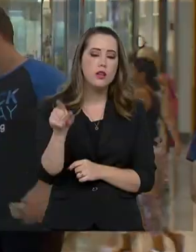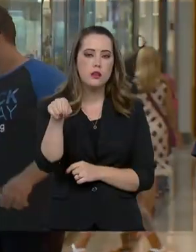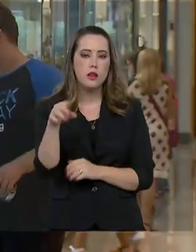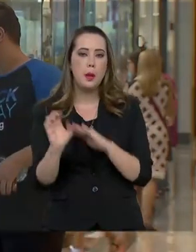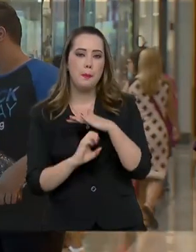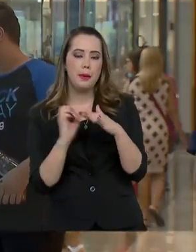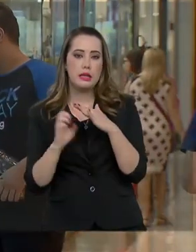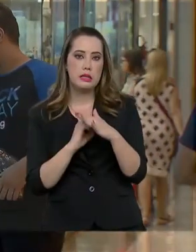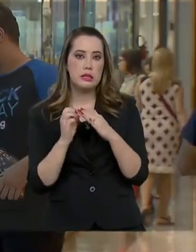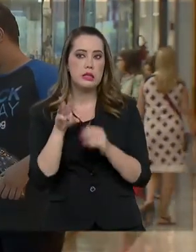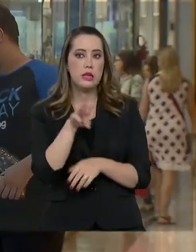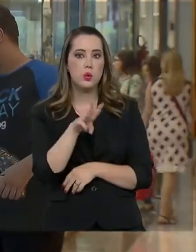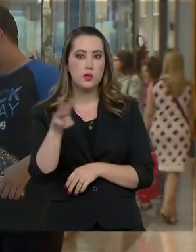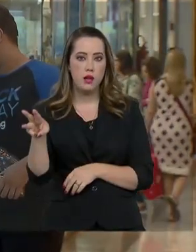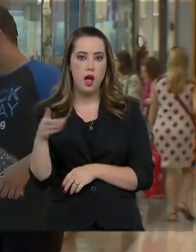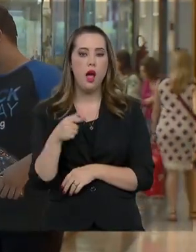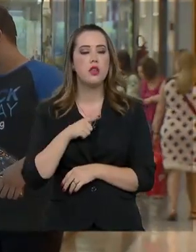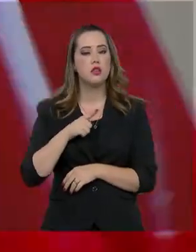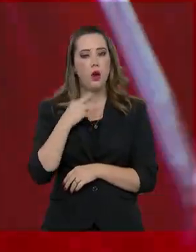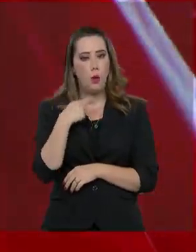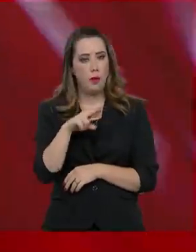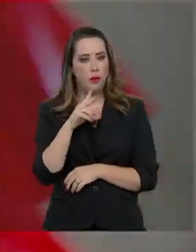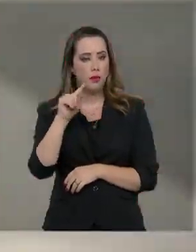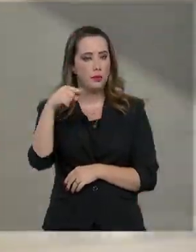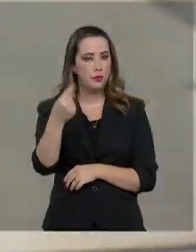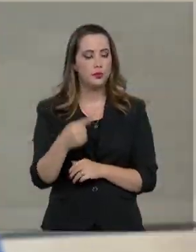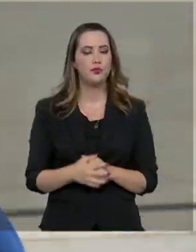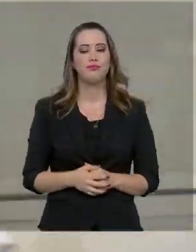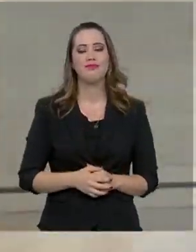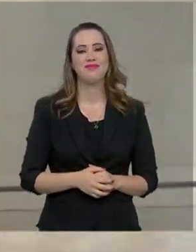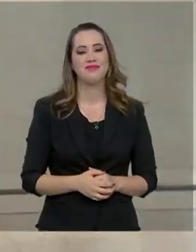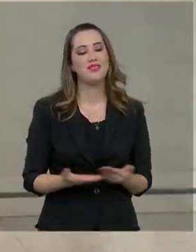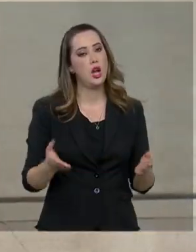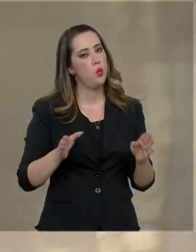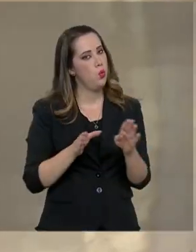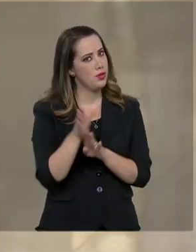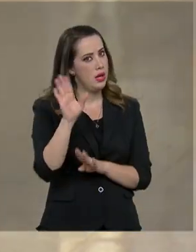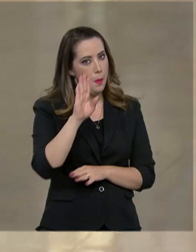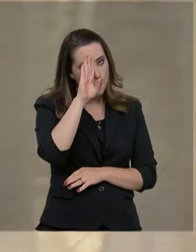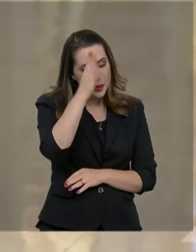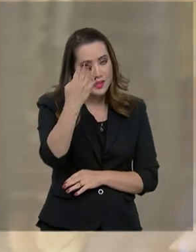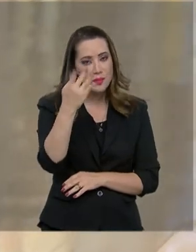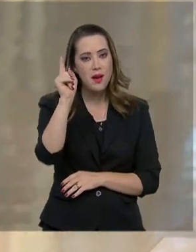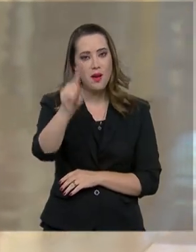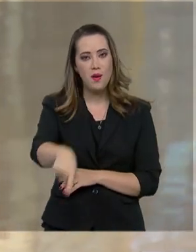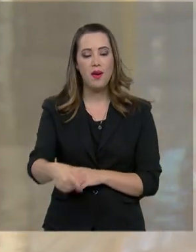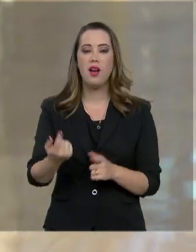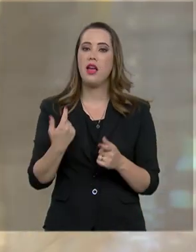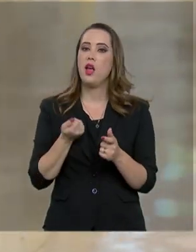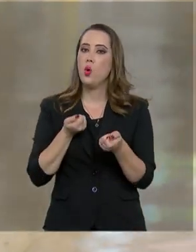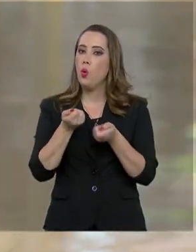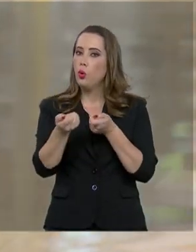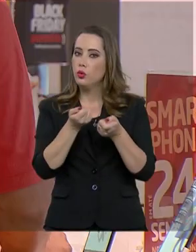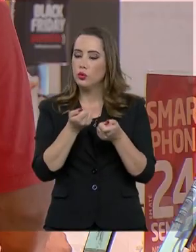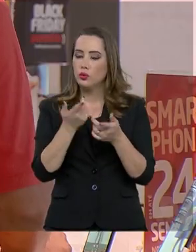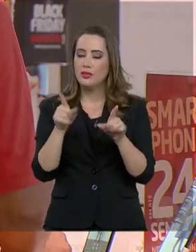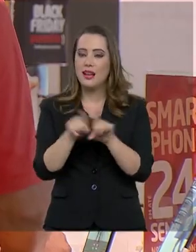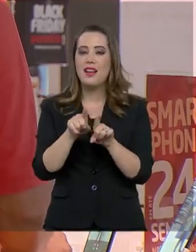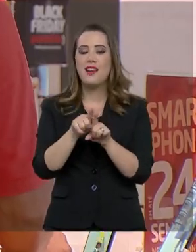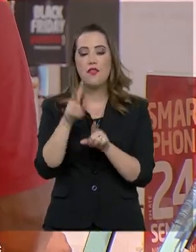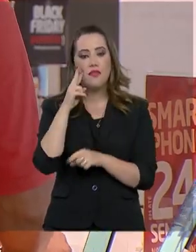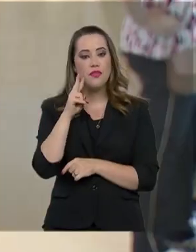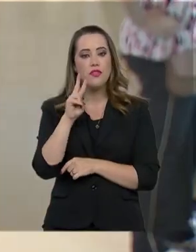aquela empresa está na plataforma se ele vai ter como reclamar no fim das contas a dica principal é mesmo gastar sola de sapato